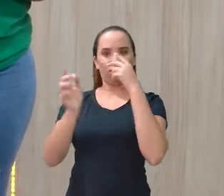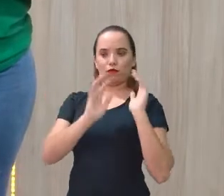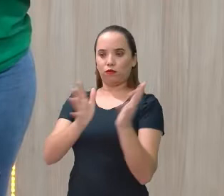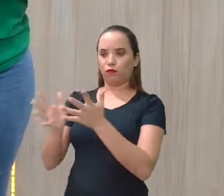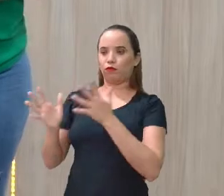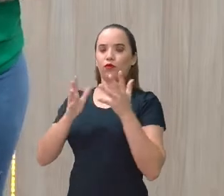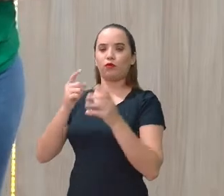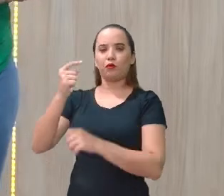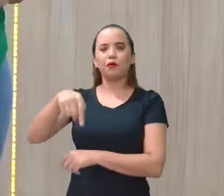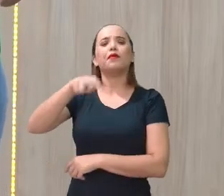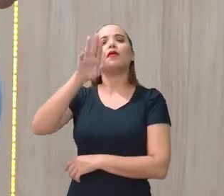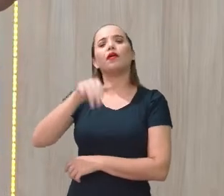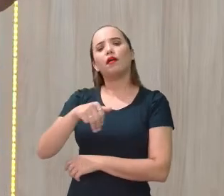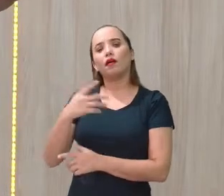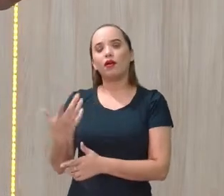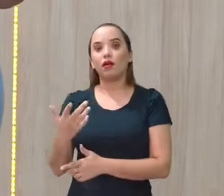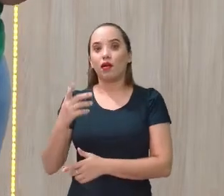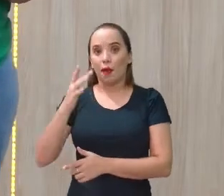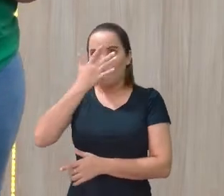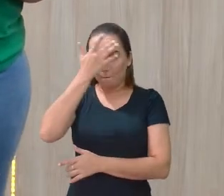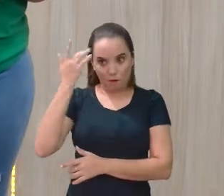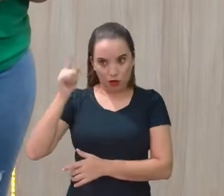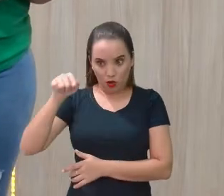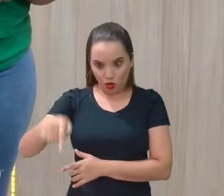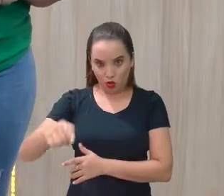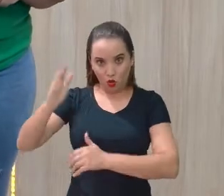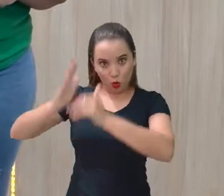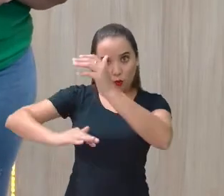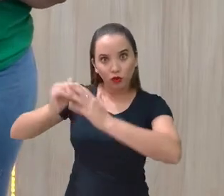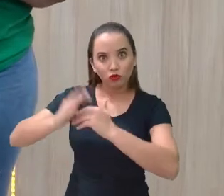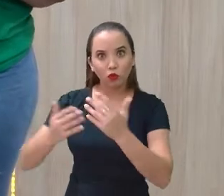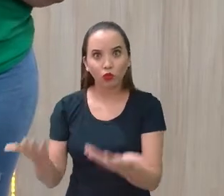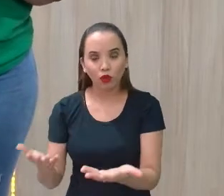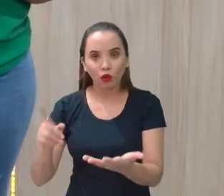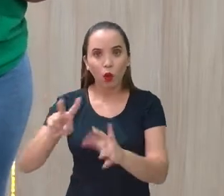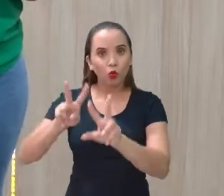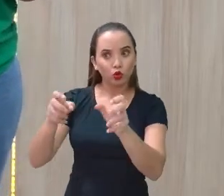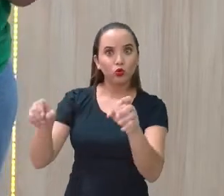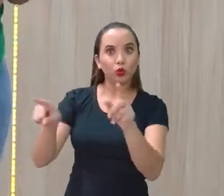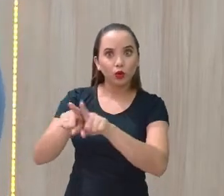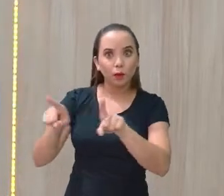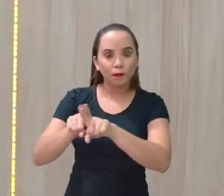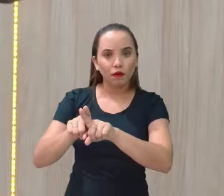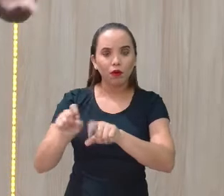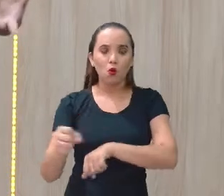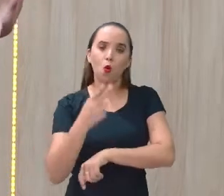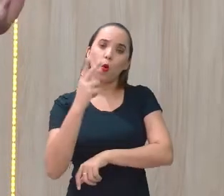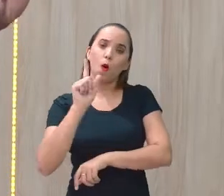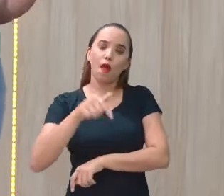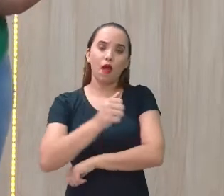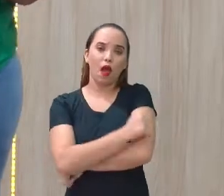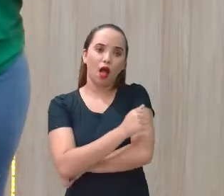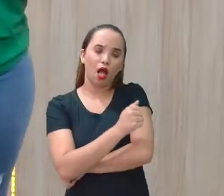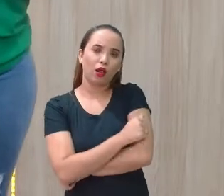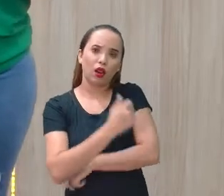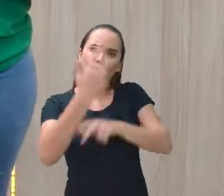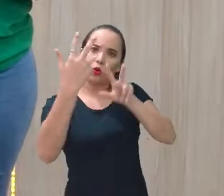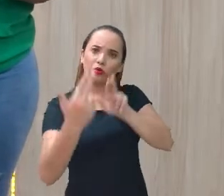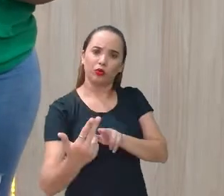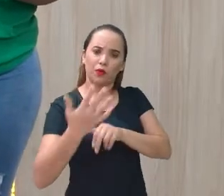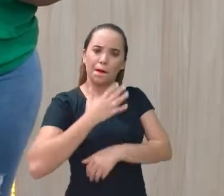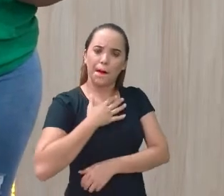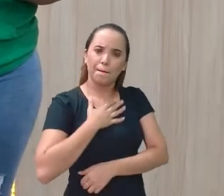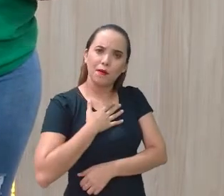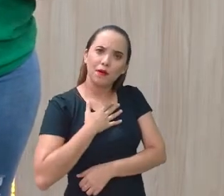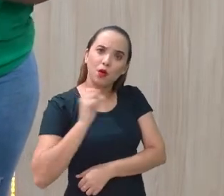São especialistas, é um grupo de alunos, é da mesma faixa etária que eu. Eu preciso